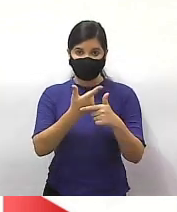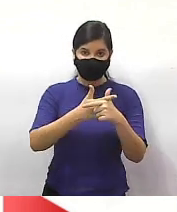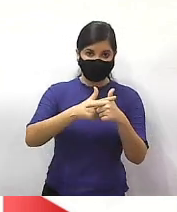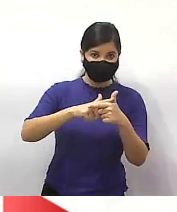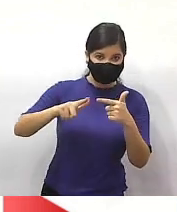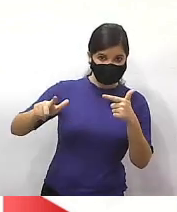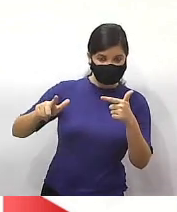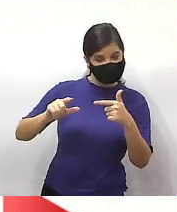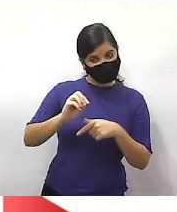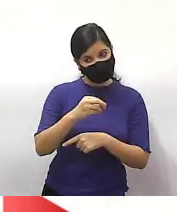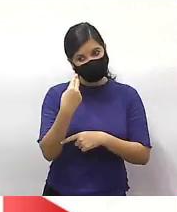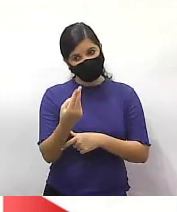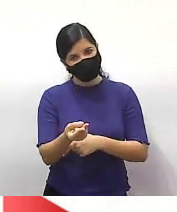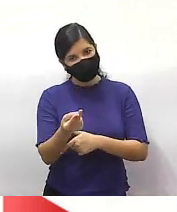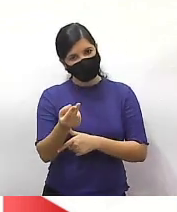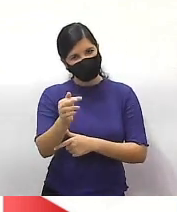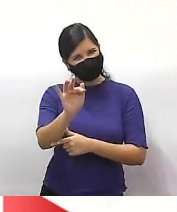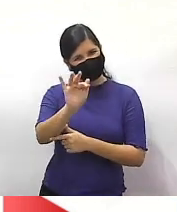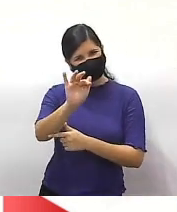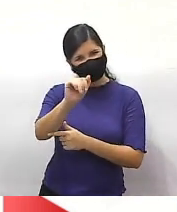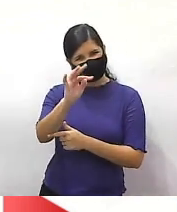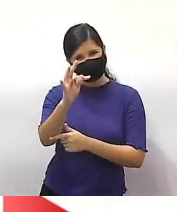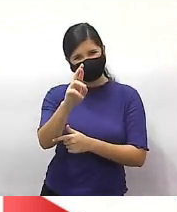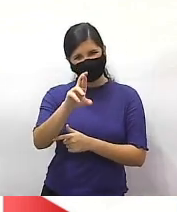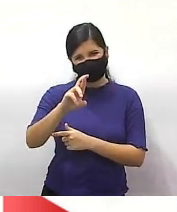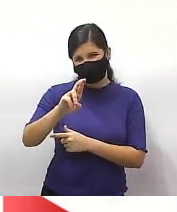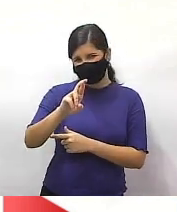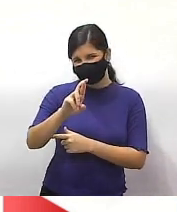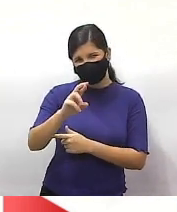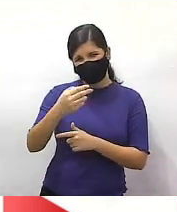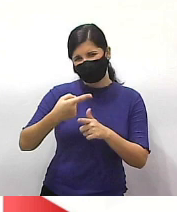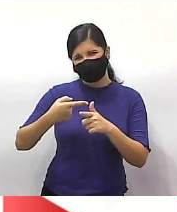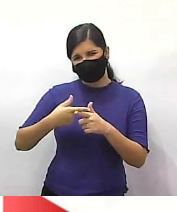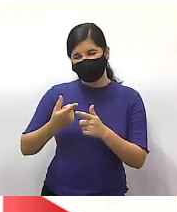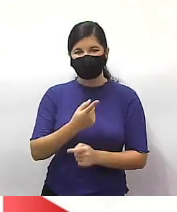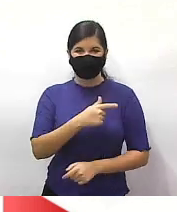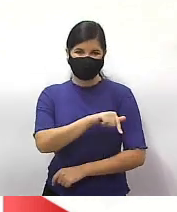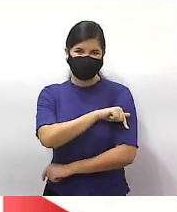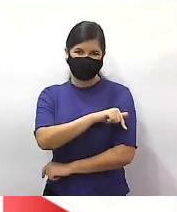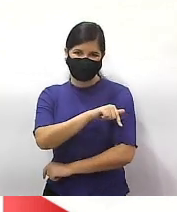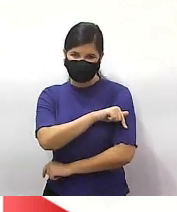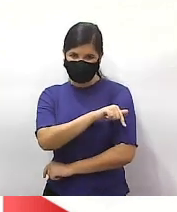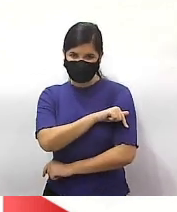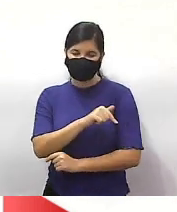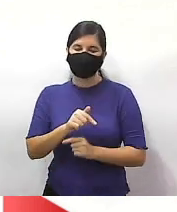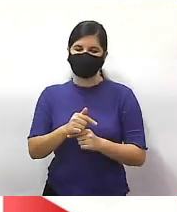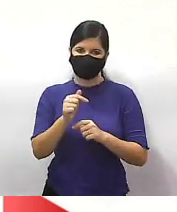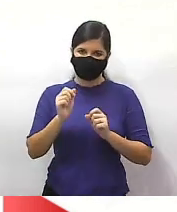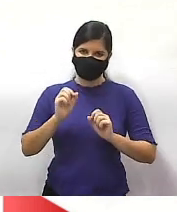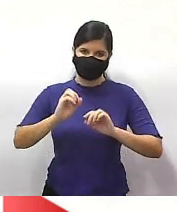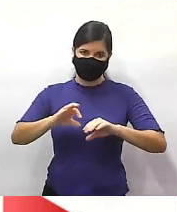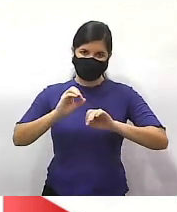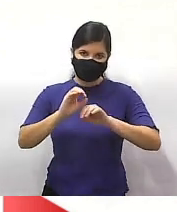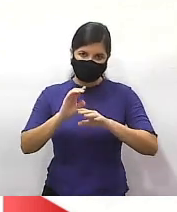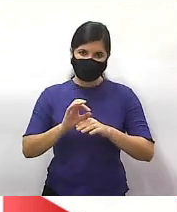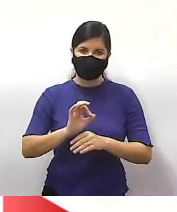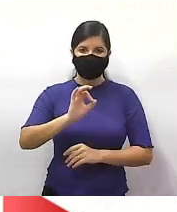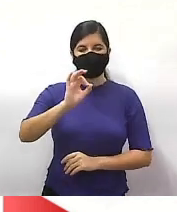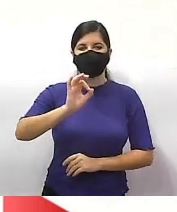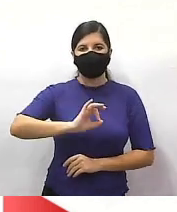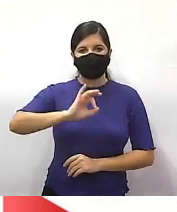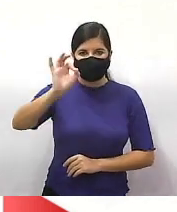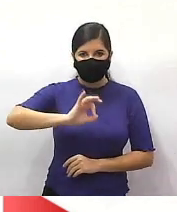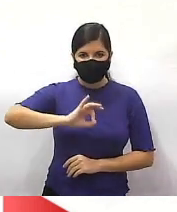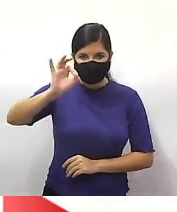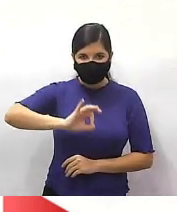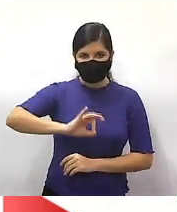fator. Por que fator, professor? Porque lá no 7º ano, nós vamos trabalhar um pouquinho de potenciação,